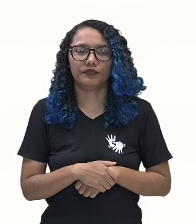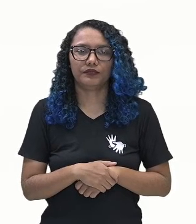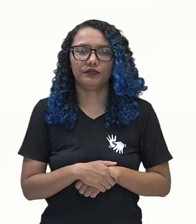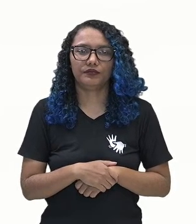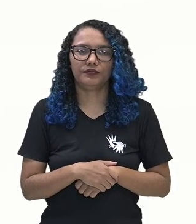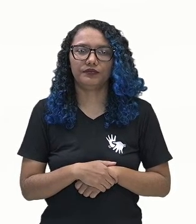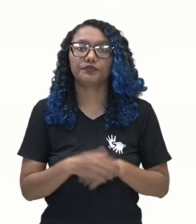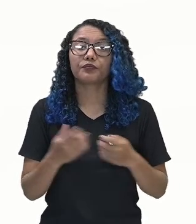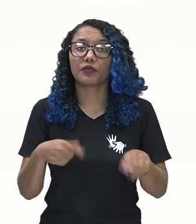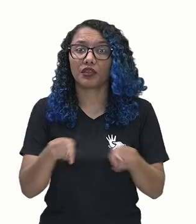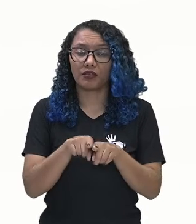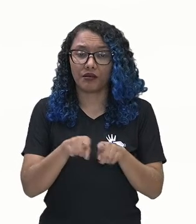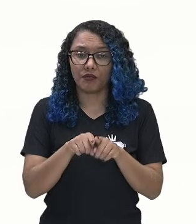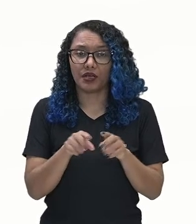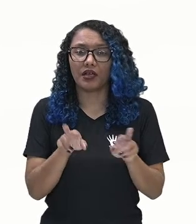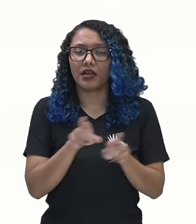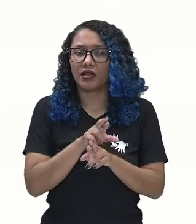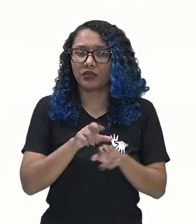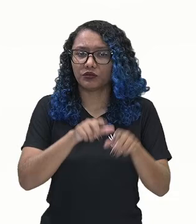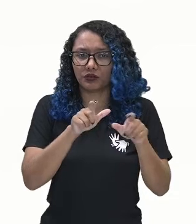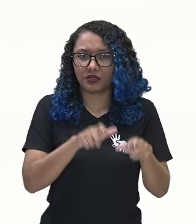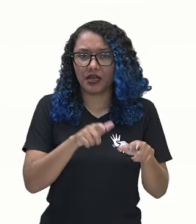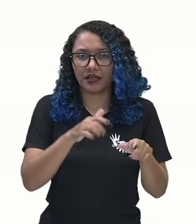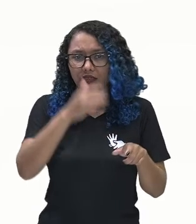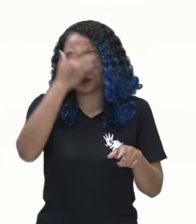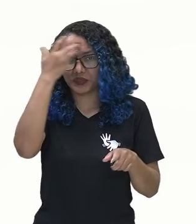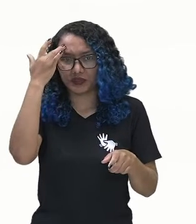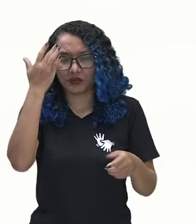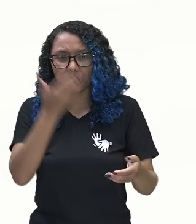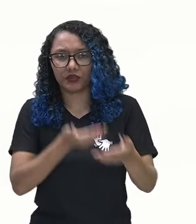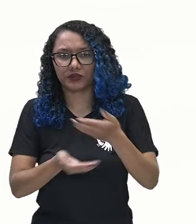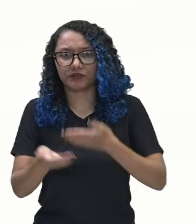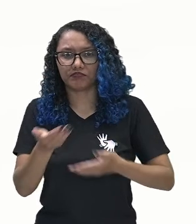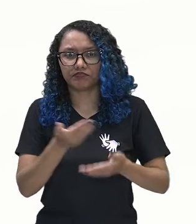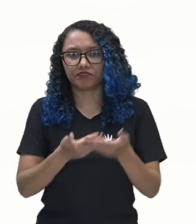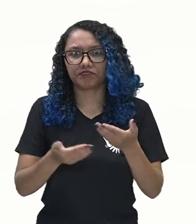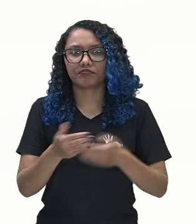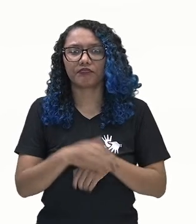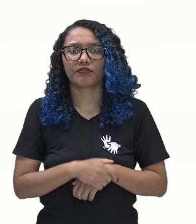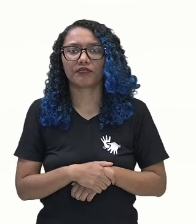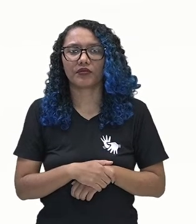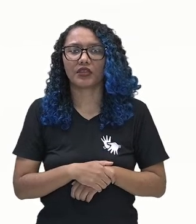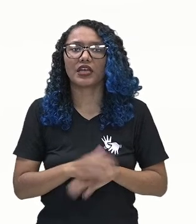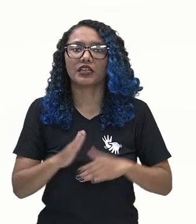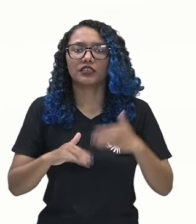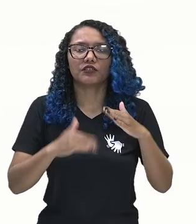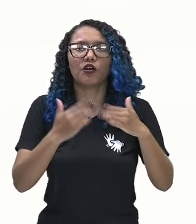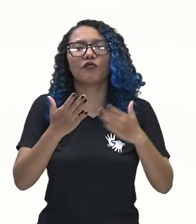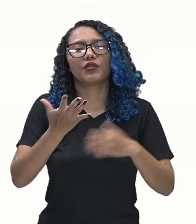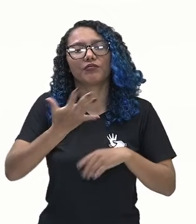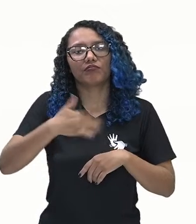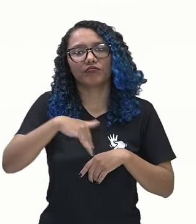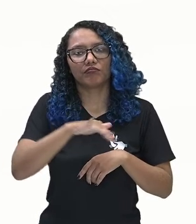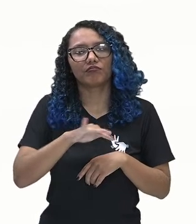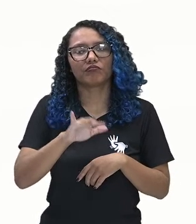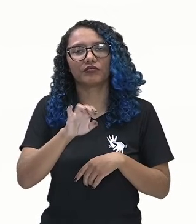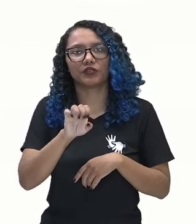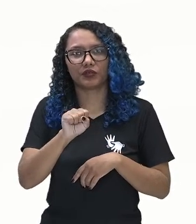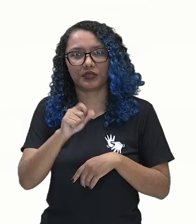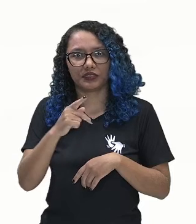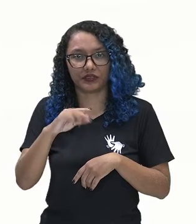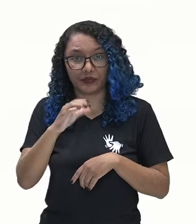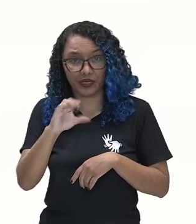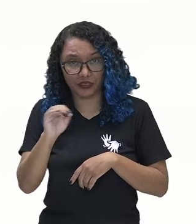né, constroem ou produzem aqui, o que a gente viu lá inicialmente, né, do nosso